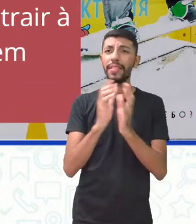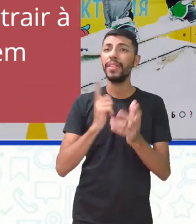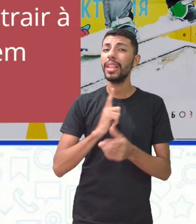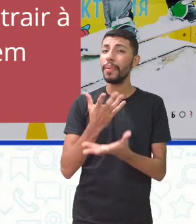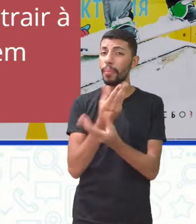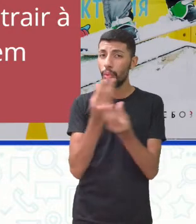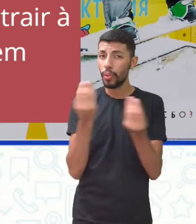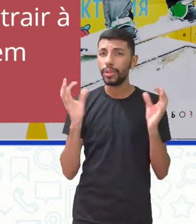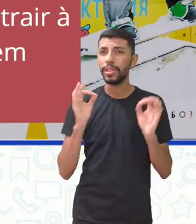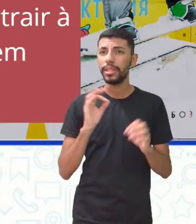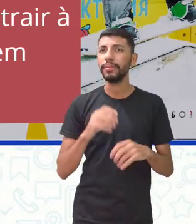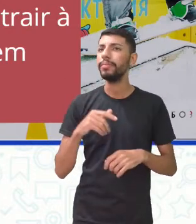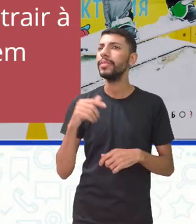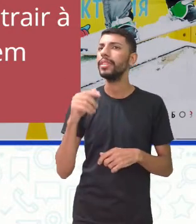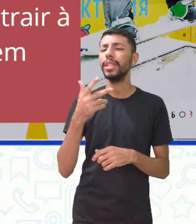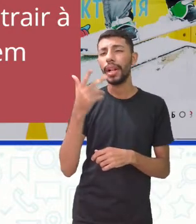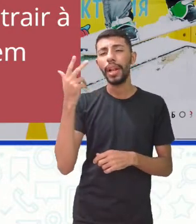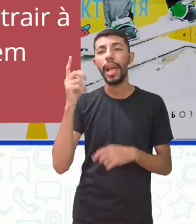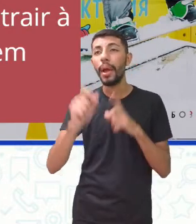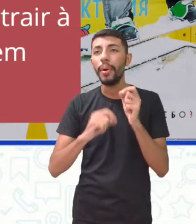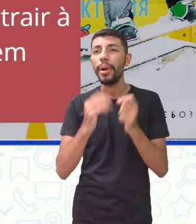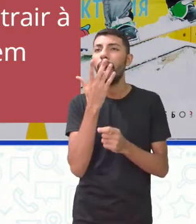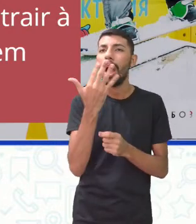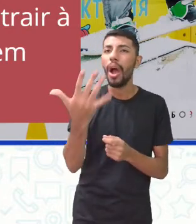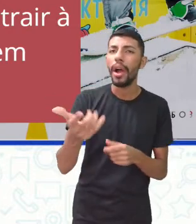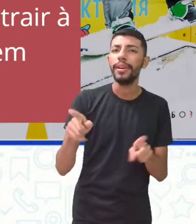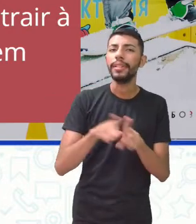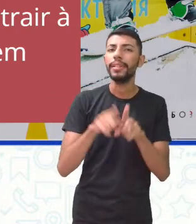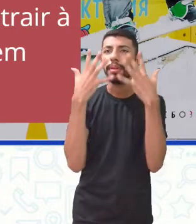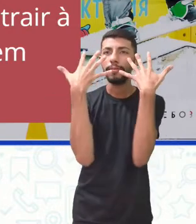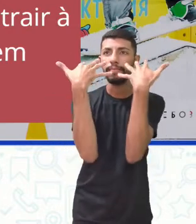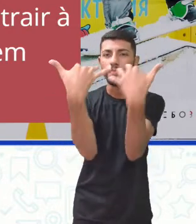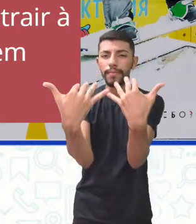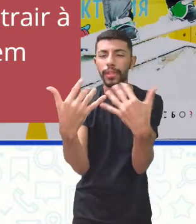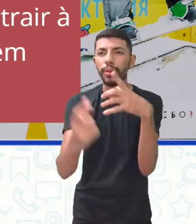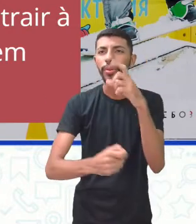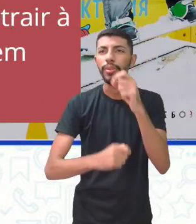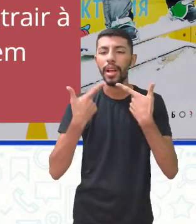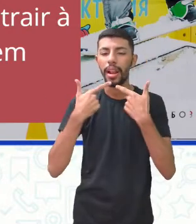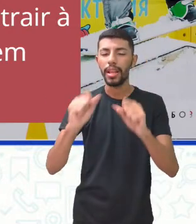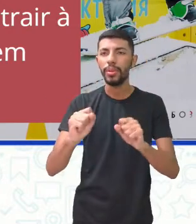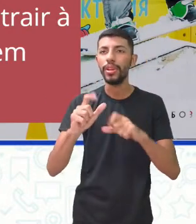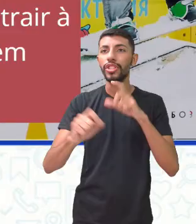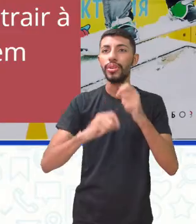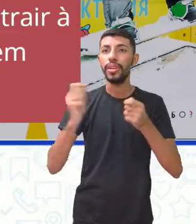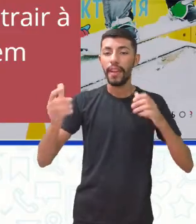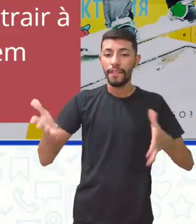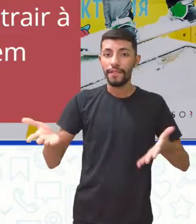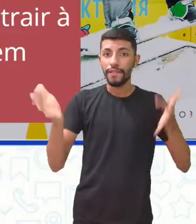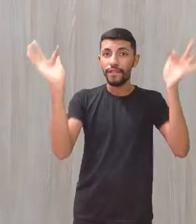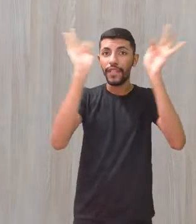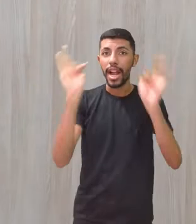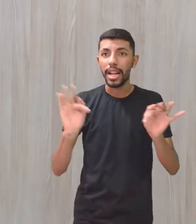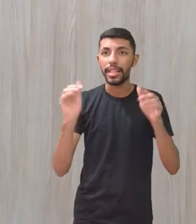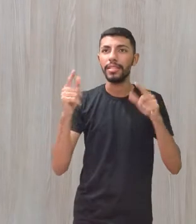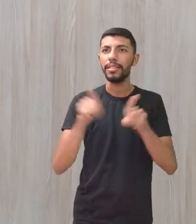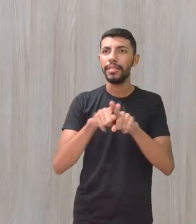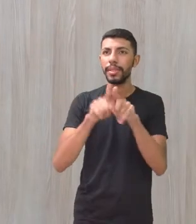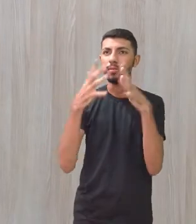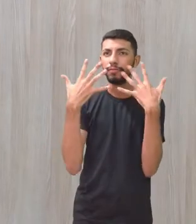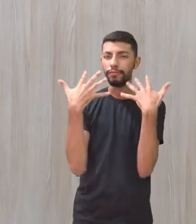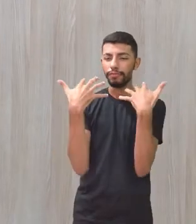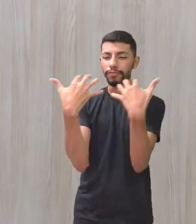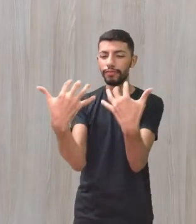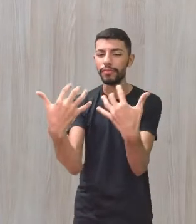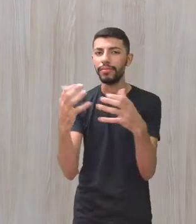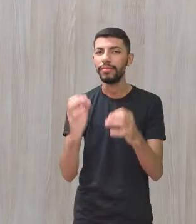Eles costumam ser coloridos e atrair a atenção de todos com uma linguagem convidativa e alegre. Normalmente, quando um cartaz ele